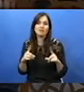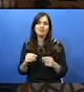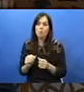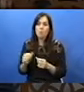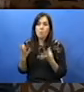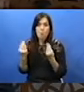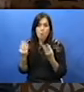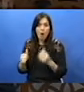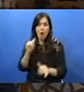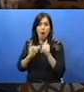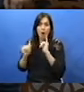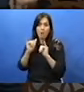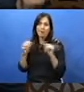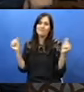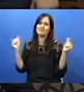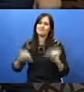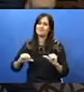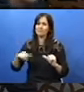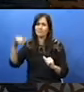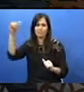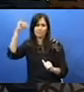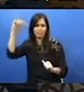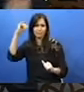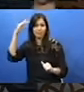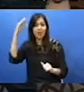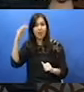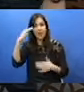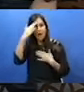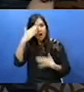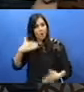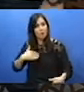muito mal psicologicamente e também fisicamente.